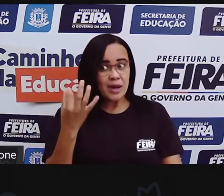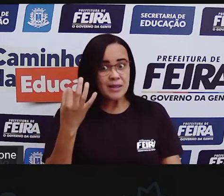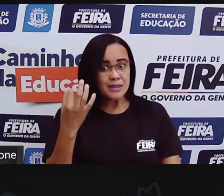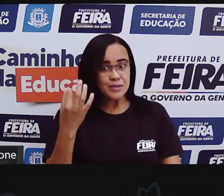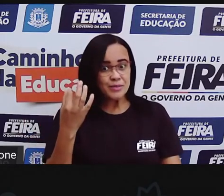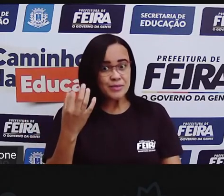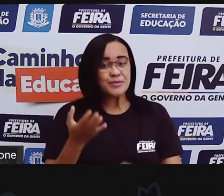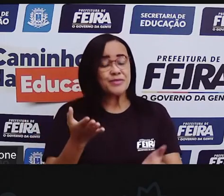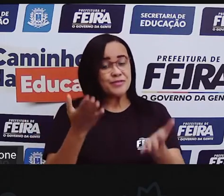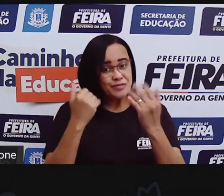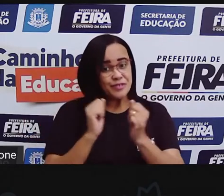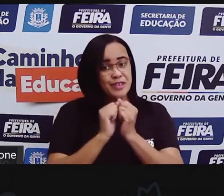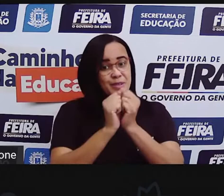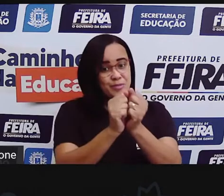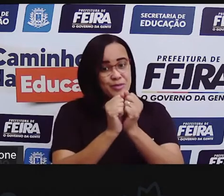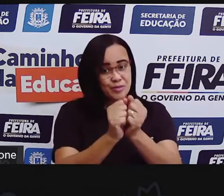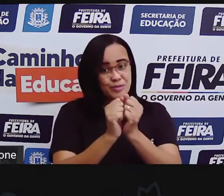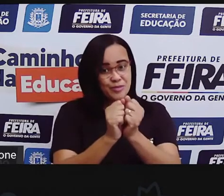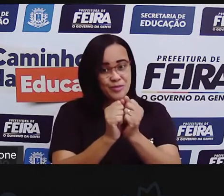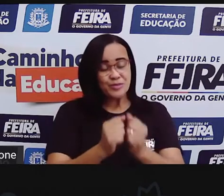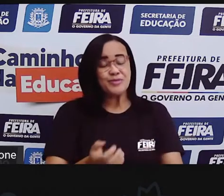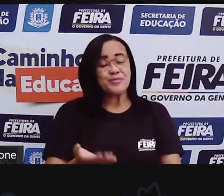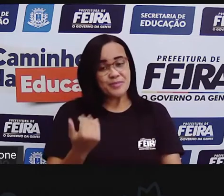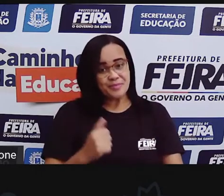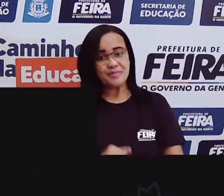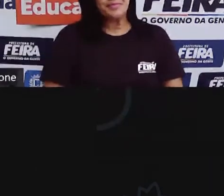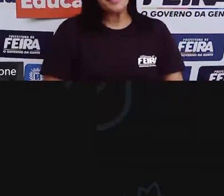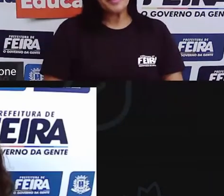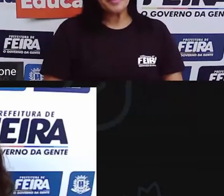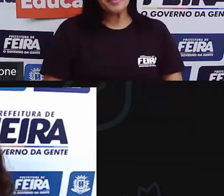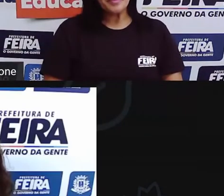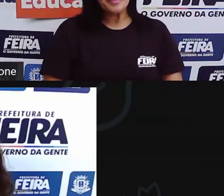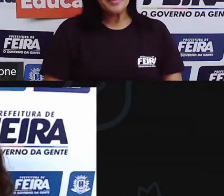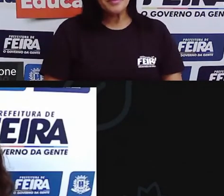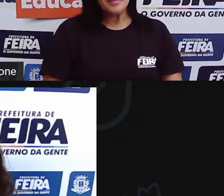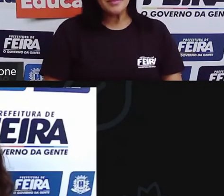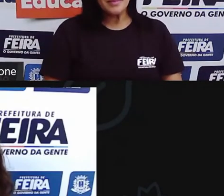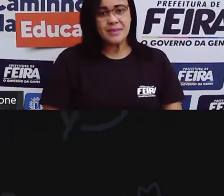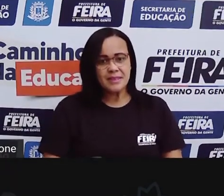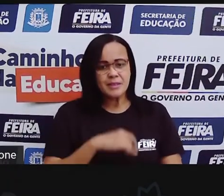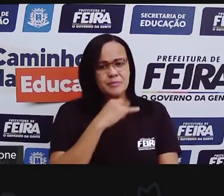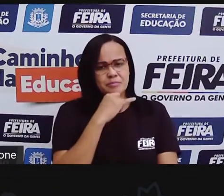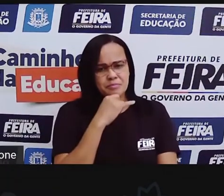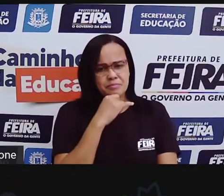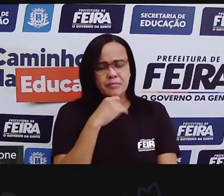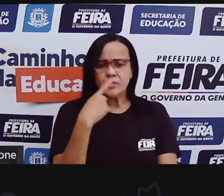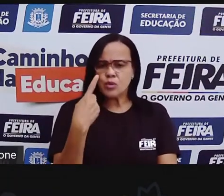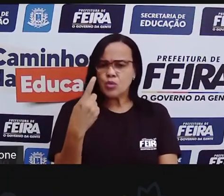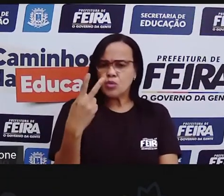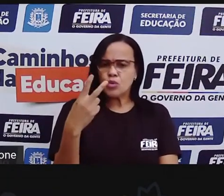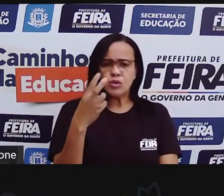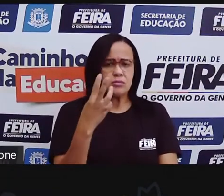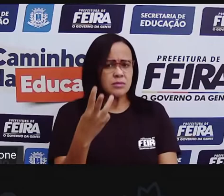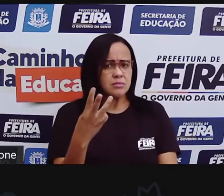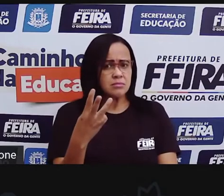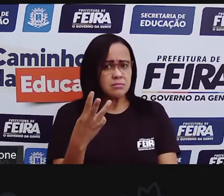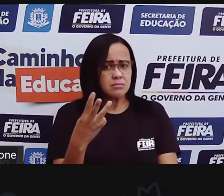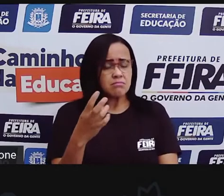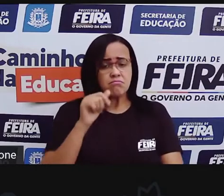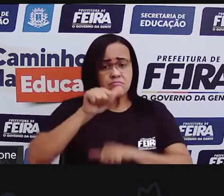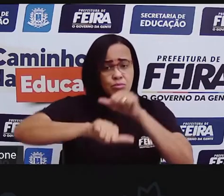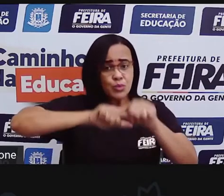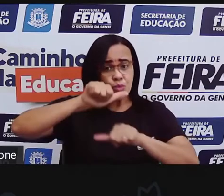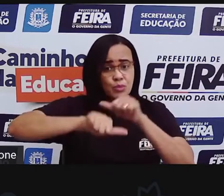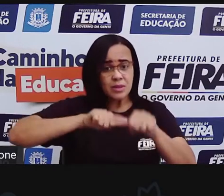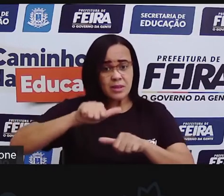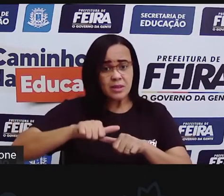bom? Isso mesmo, então vamos lá. Ao invés de a gente contar um, dois e três, que tal se a gente contar